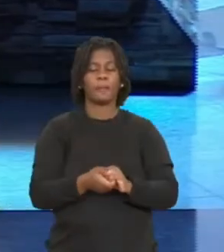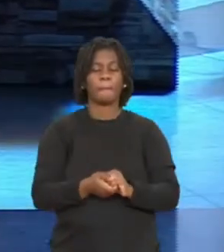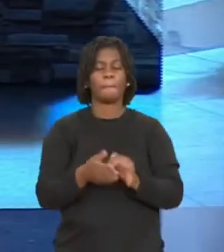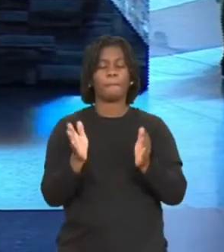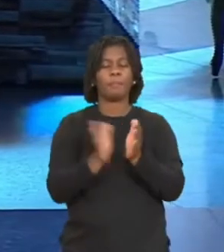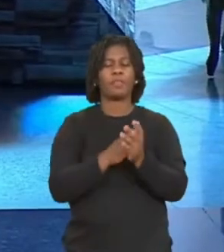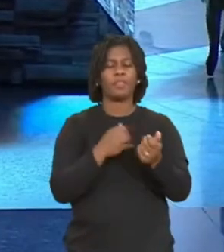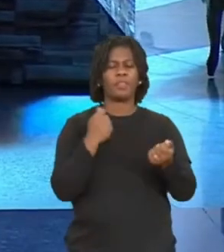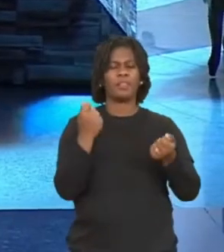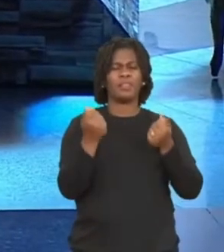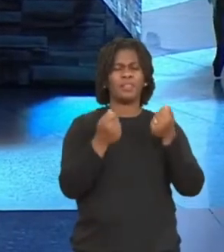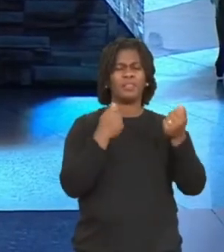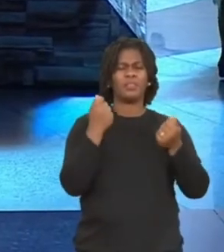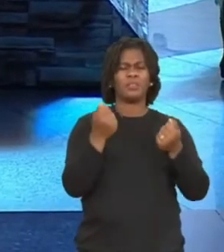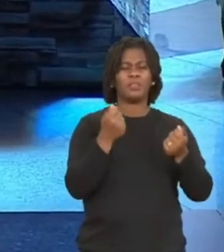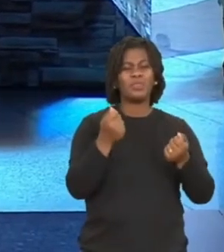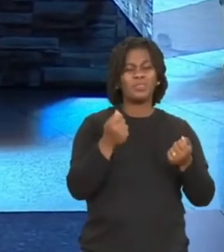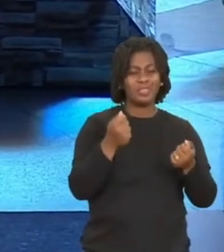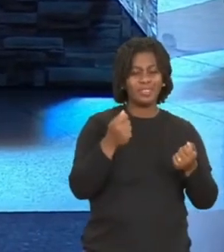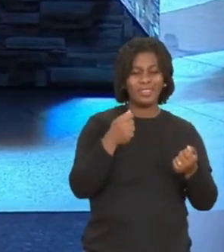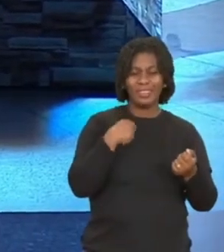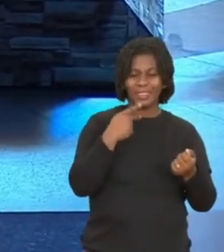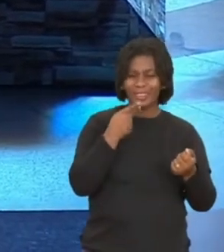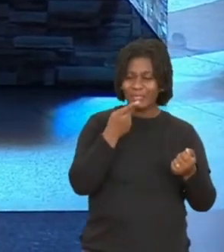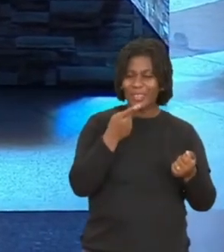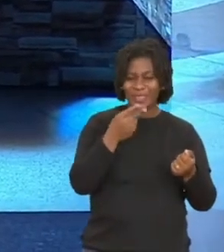Aleluia. Nós não falamos que o Espírito Santo vinha.